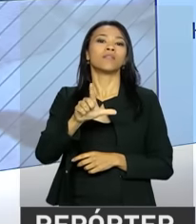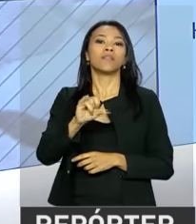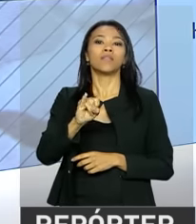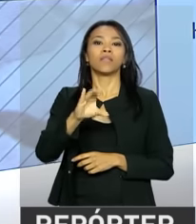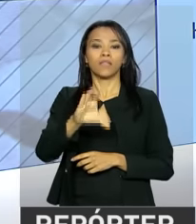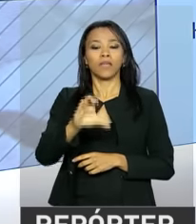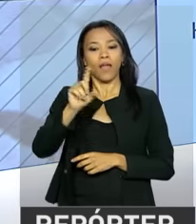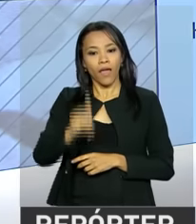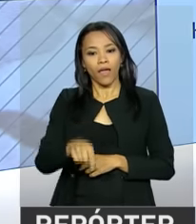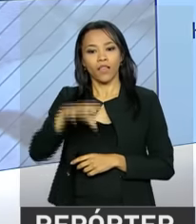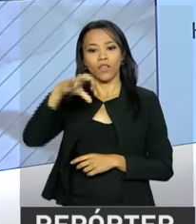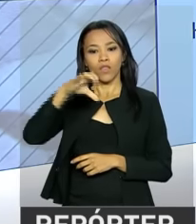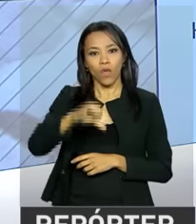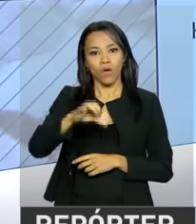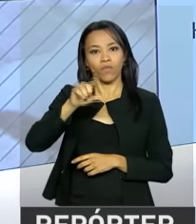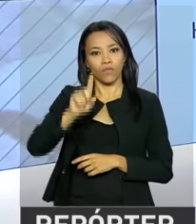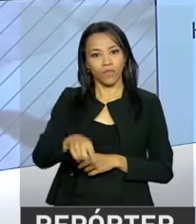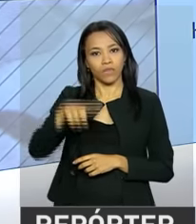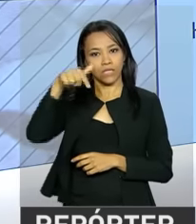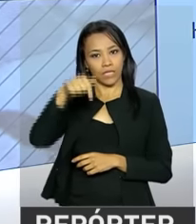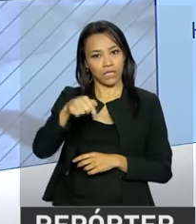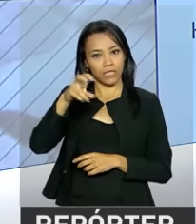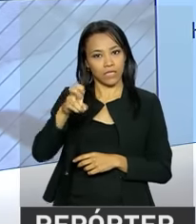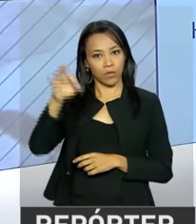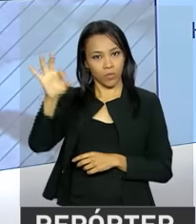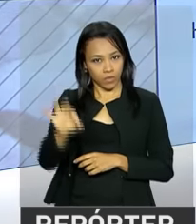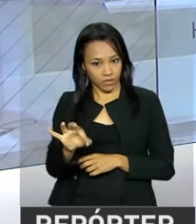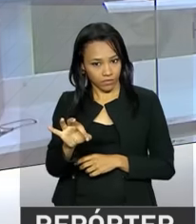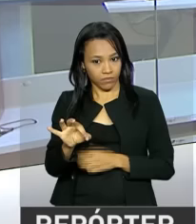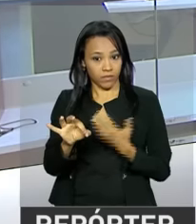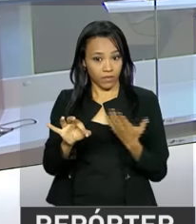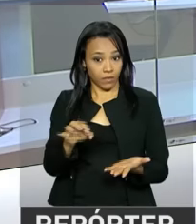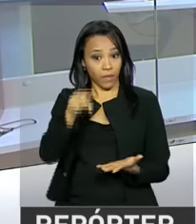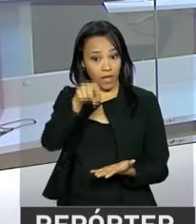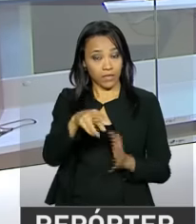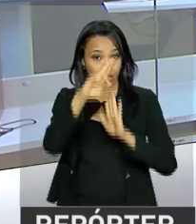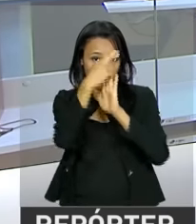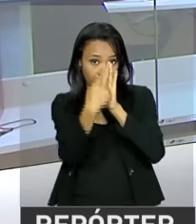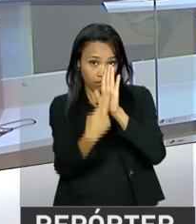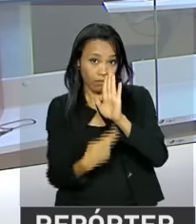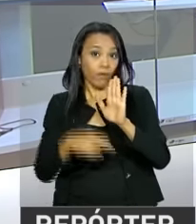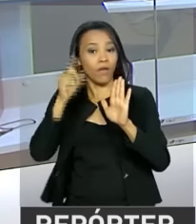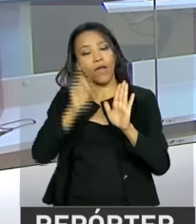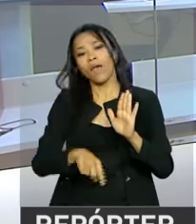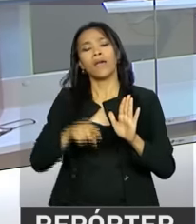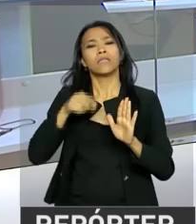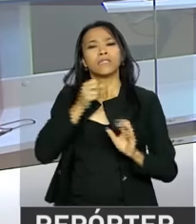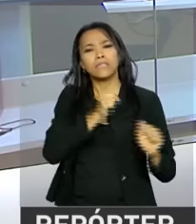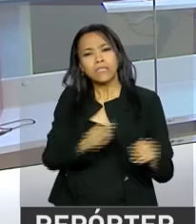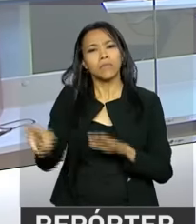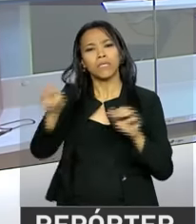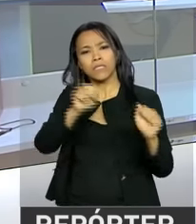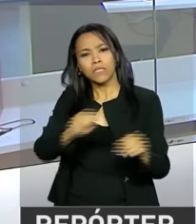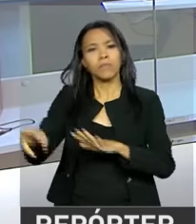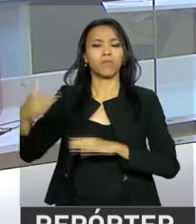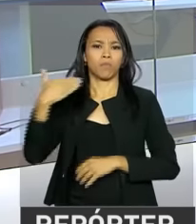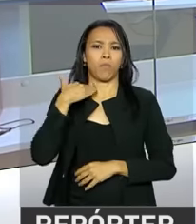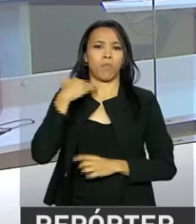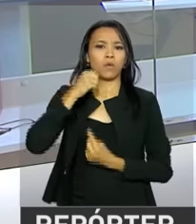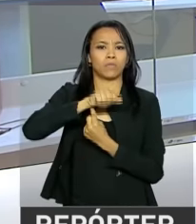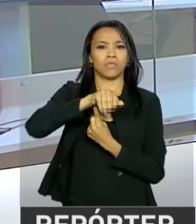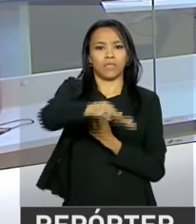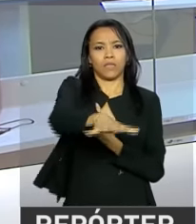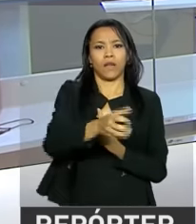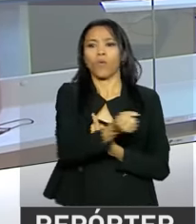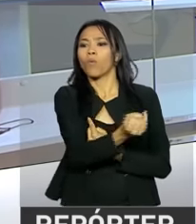de 9,75 por. Lembrando que o boletim Focus é uma pesquisa feita toda a semana pelo banco central com